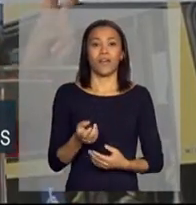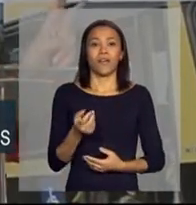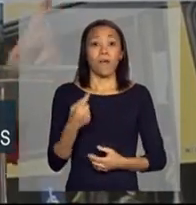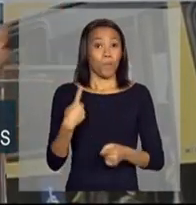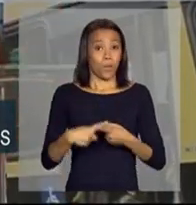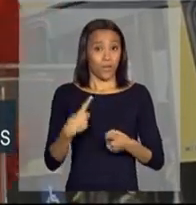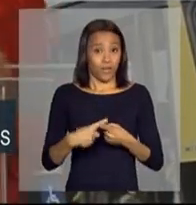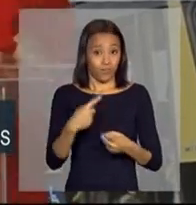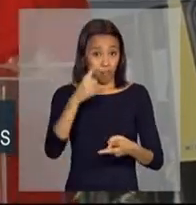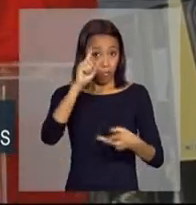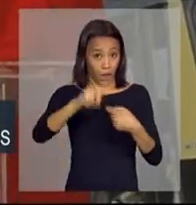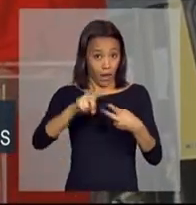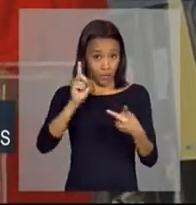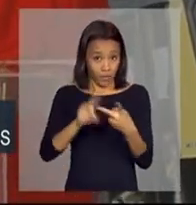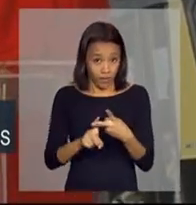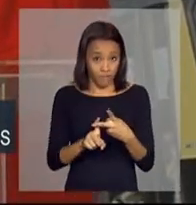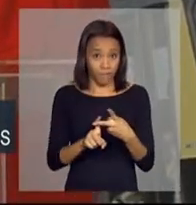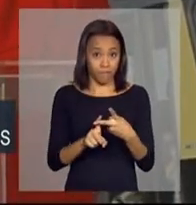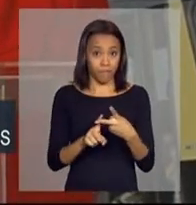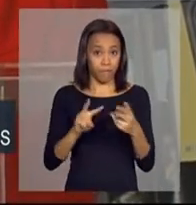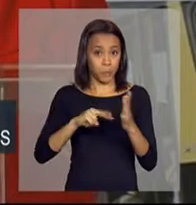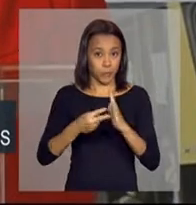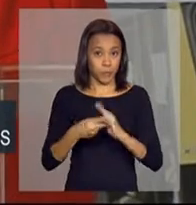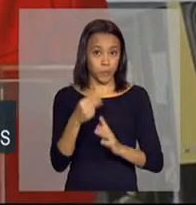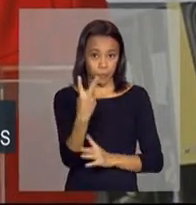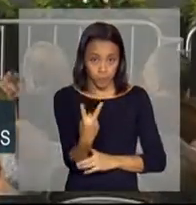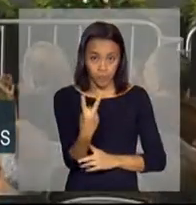dois sentidos.